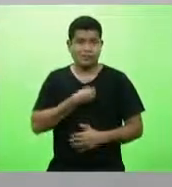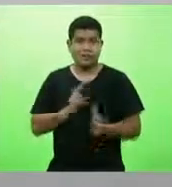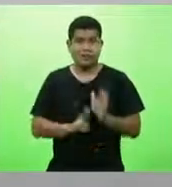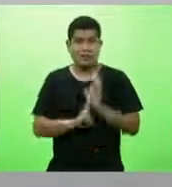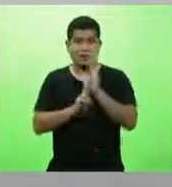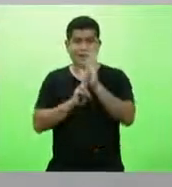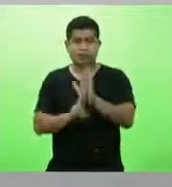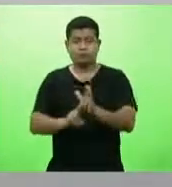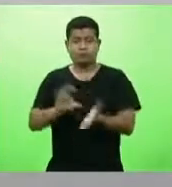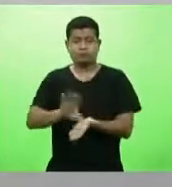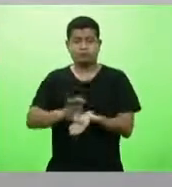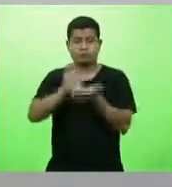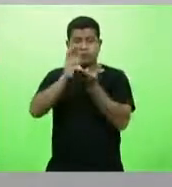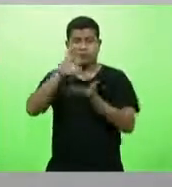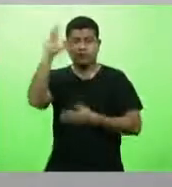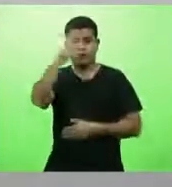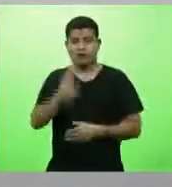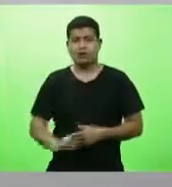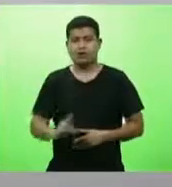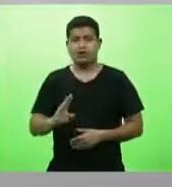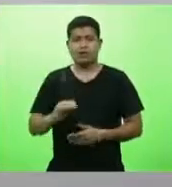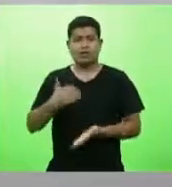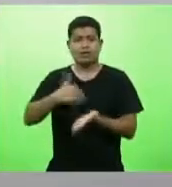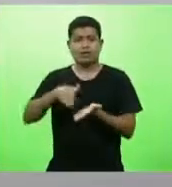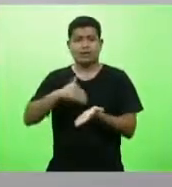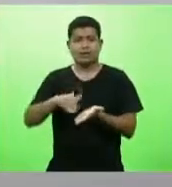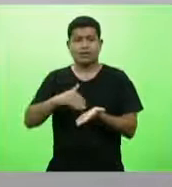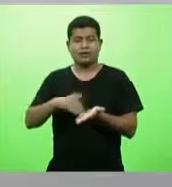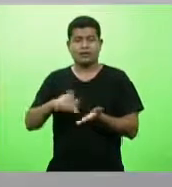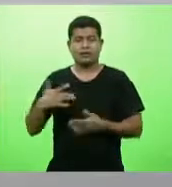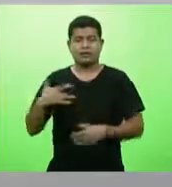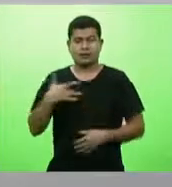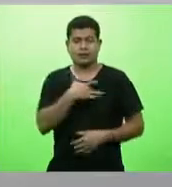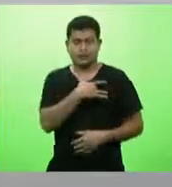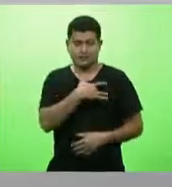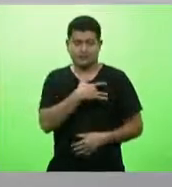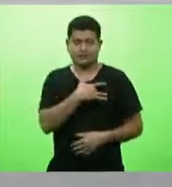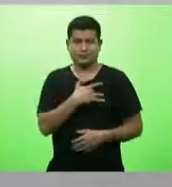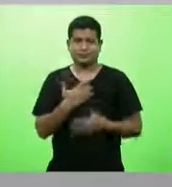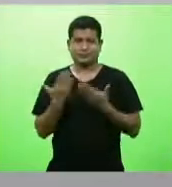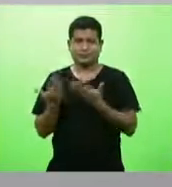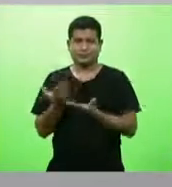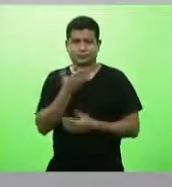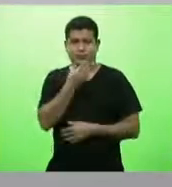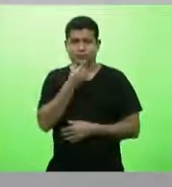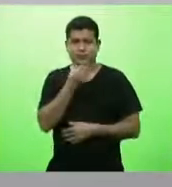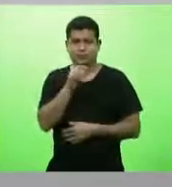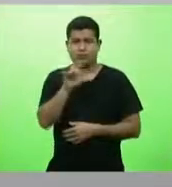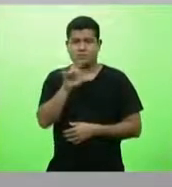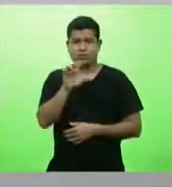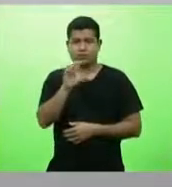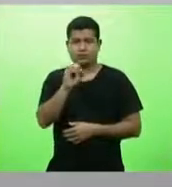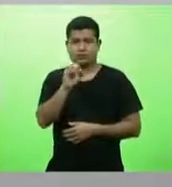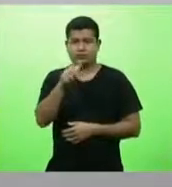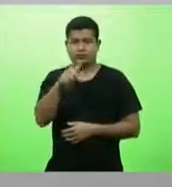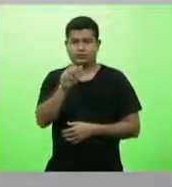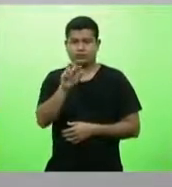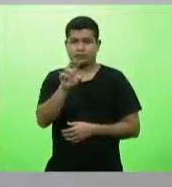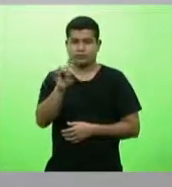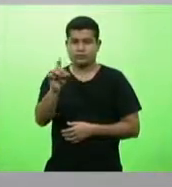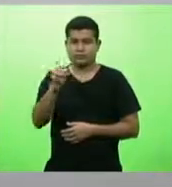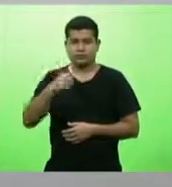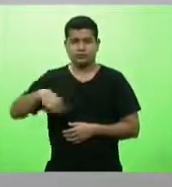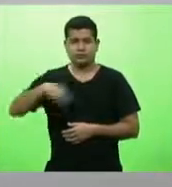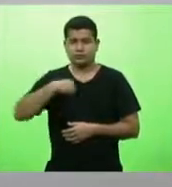do Conselho Nacional de Secretários da Saúde, Dr. Leonardo Moura Vilela, para debatermos